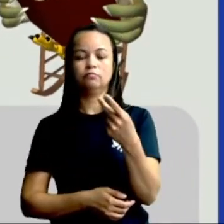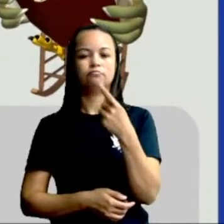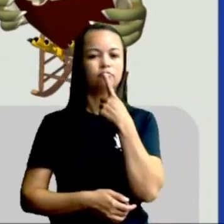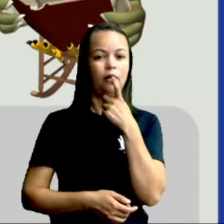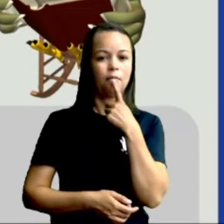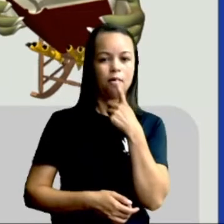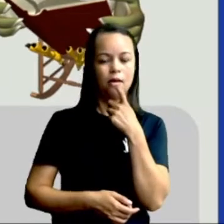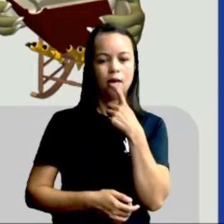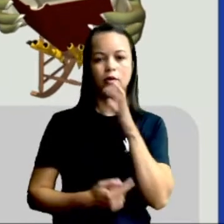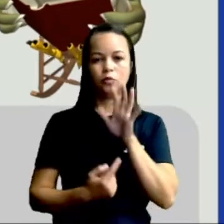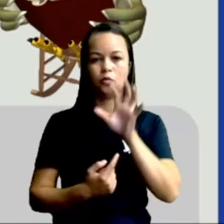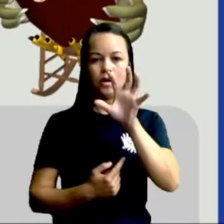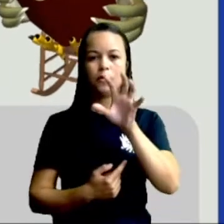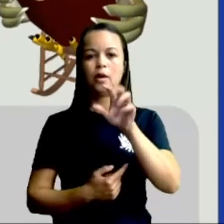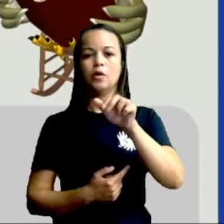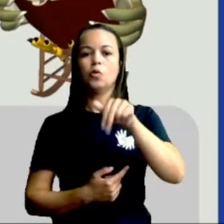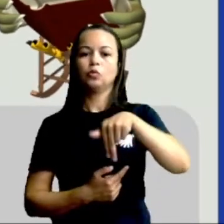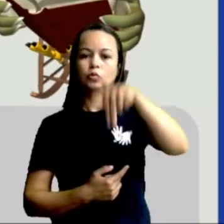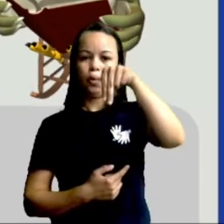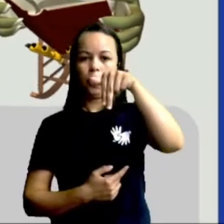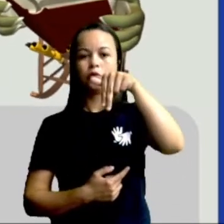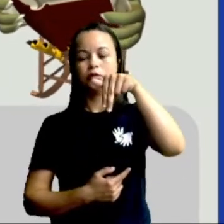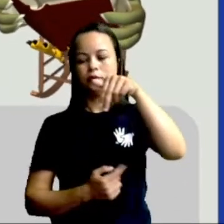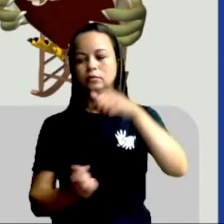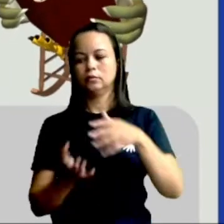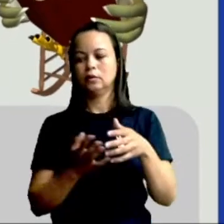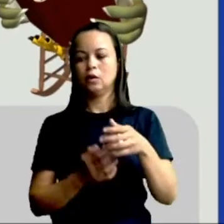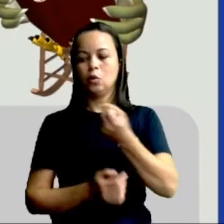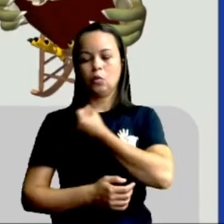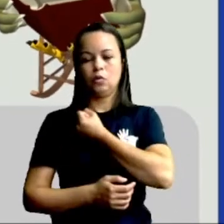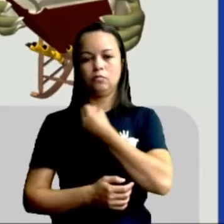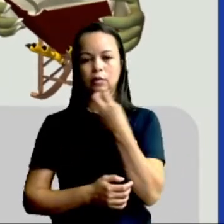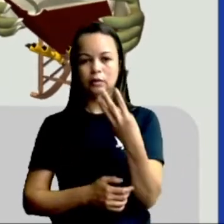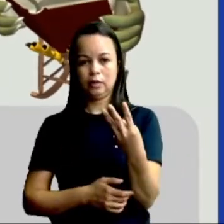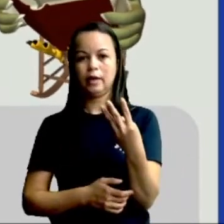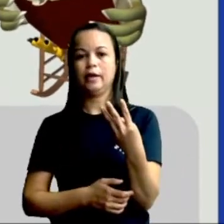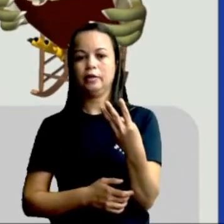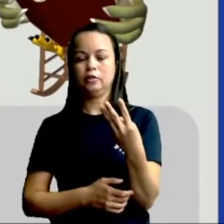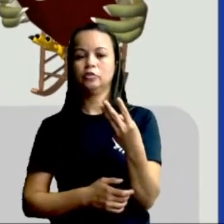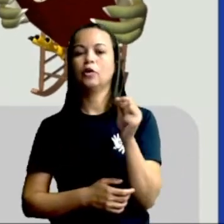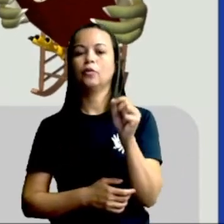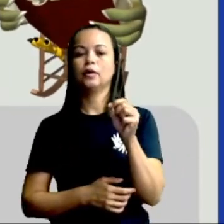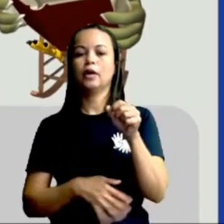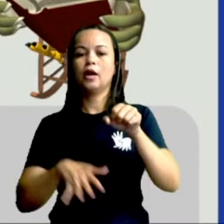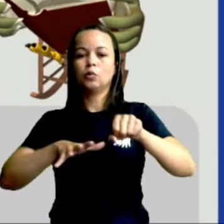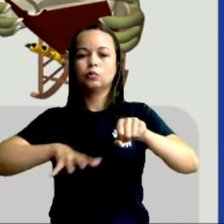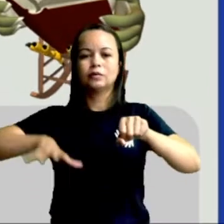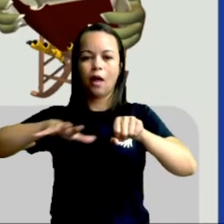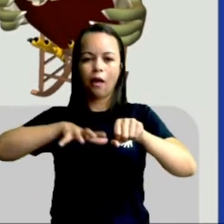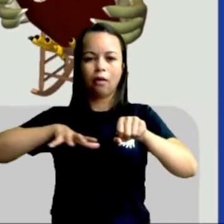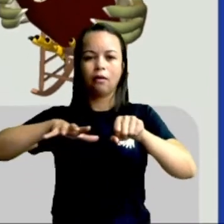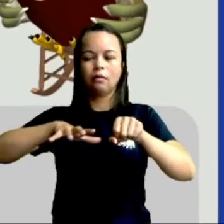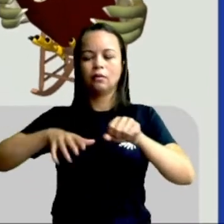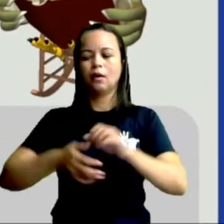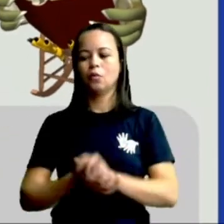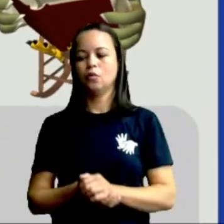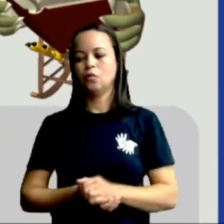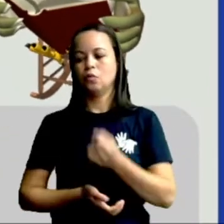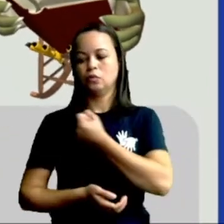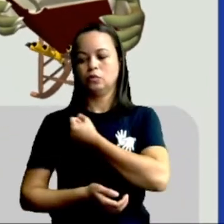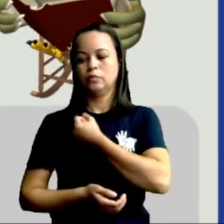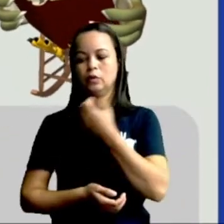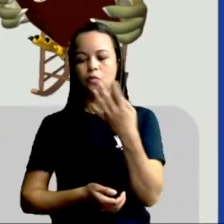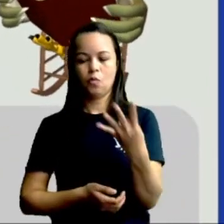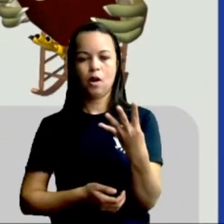vermelho aqui, ó, é o meio norte. O número 3, que é o sertão. O número 4, que